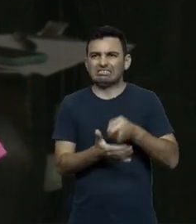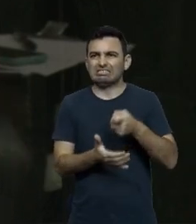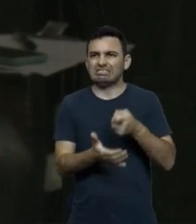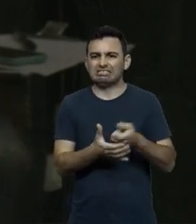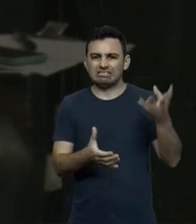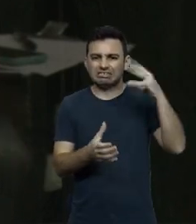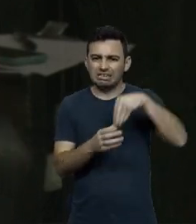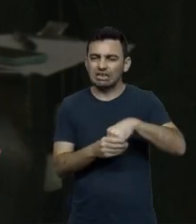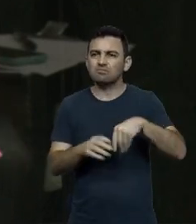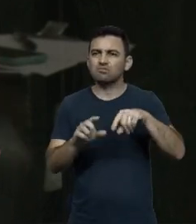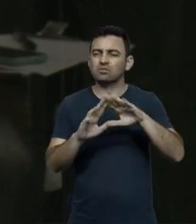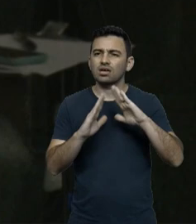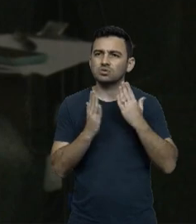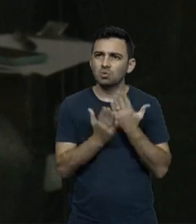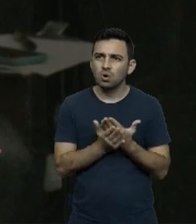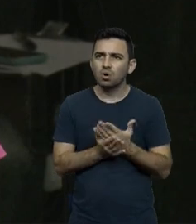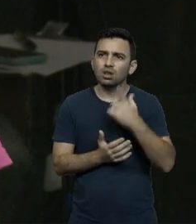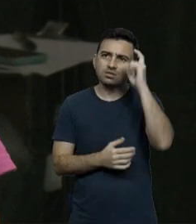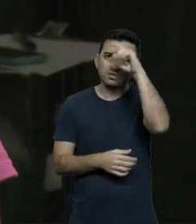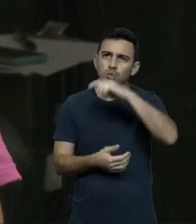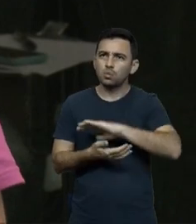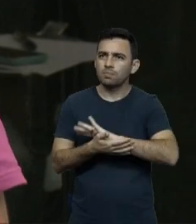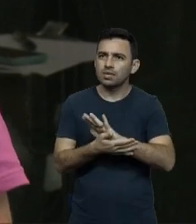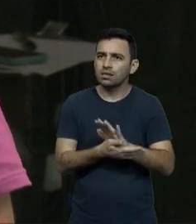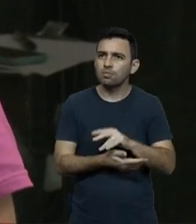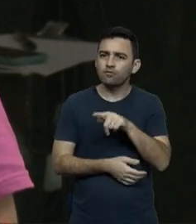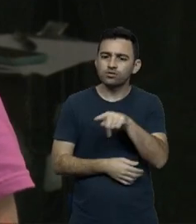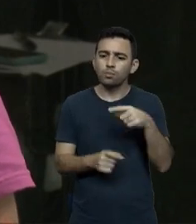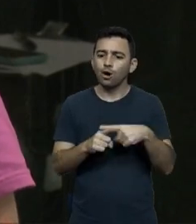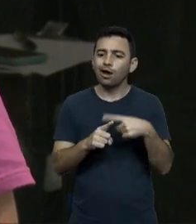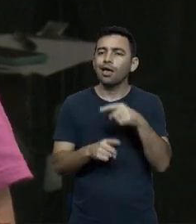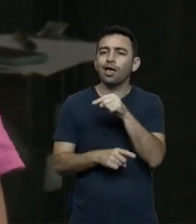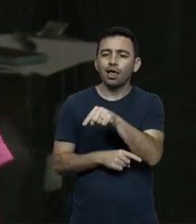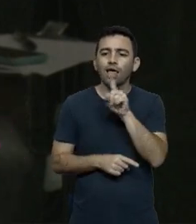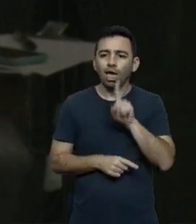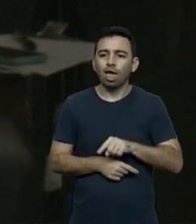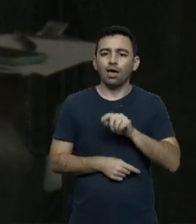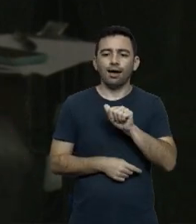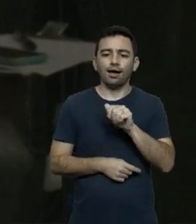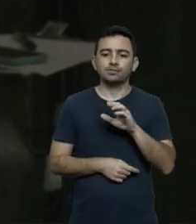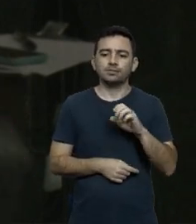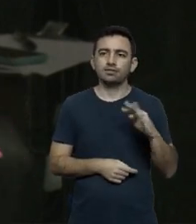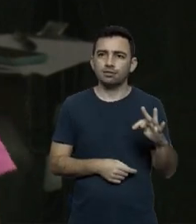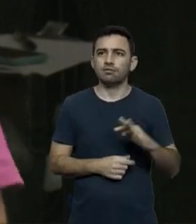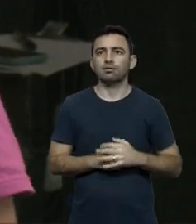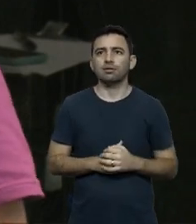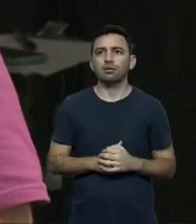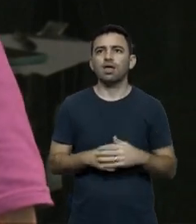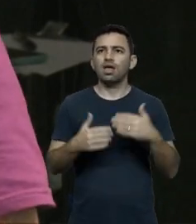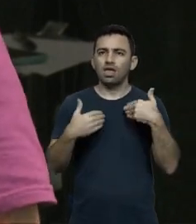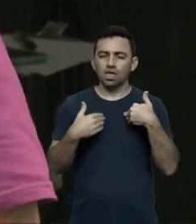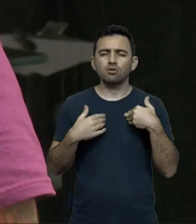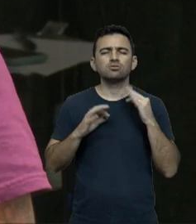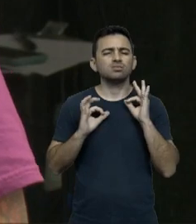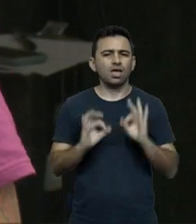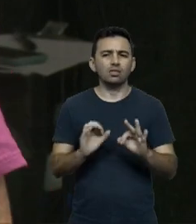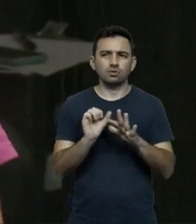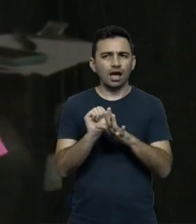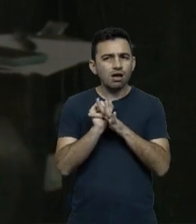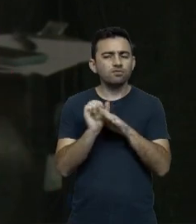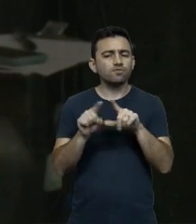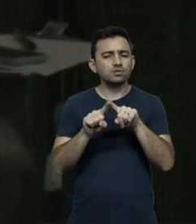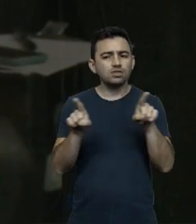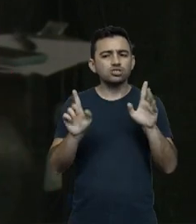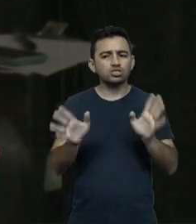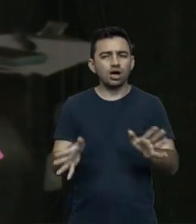escola e que muitas vezes 1 milhão professor por ele ser act eu já passei por isso e garanto que vários colegas aqui já passaram